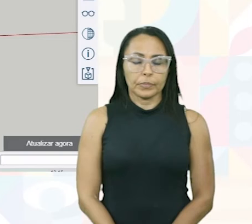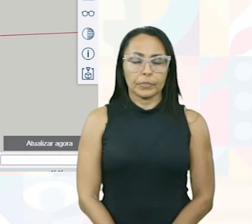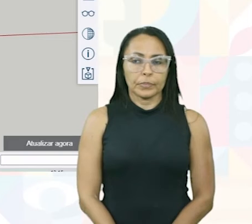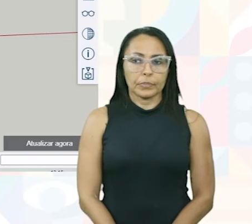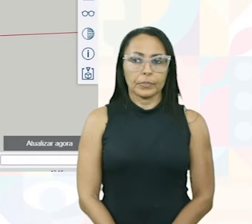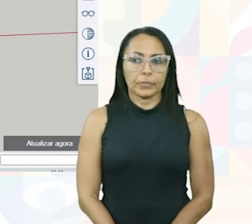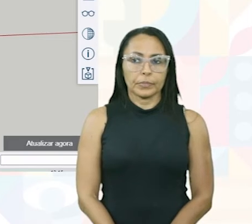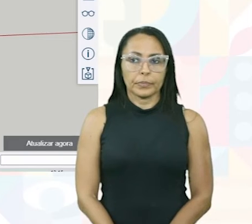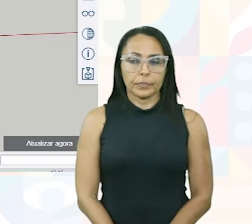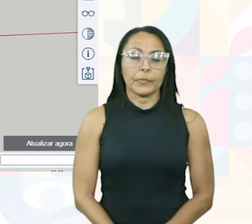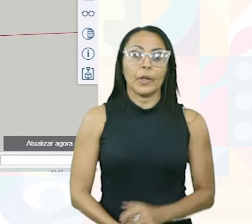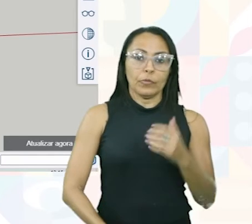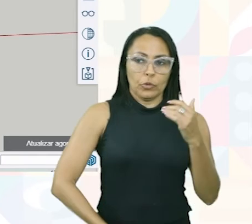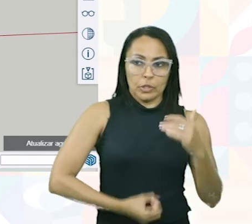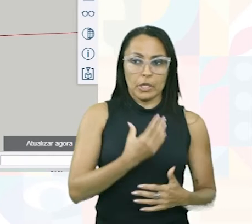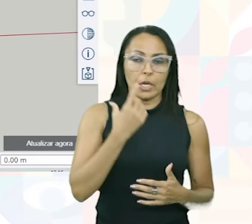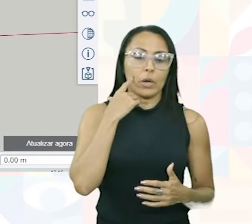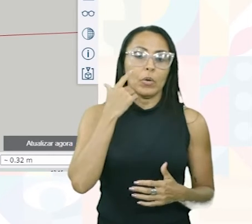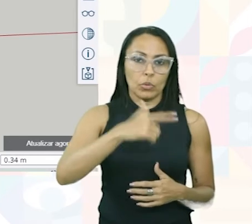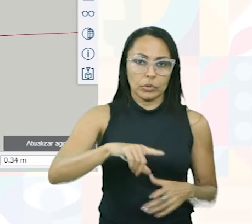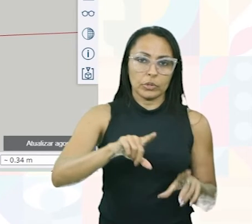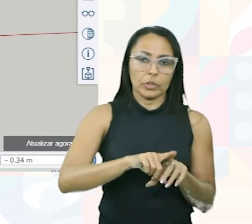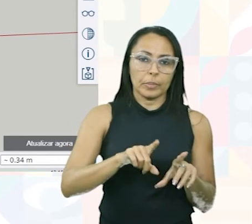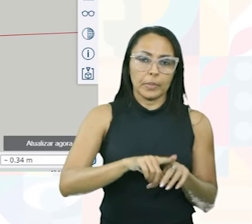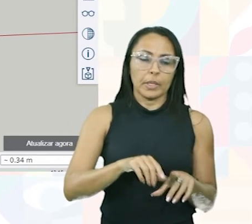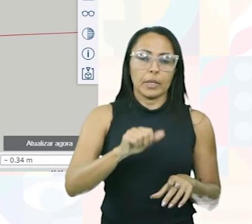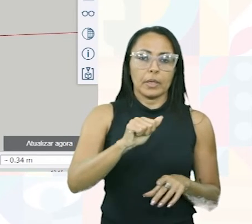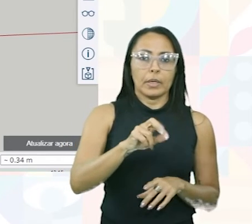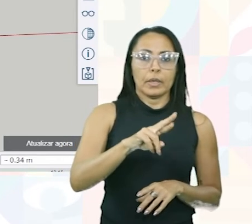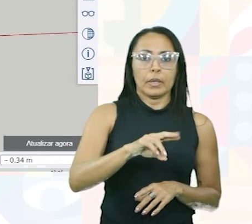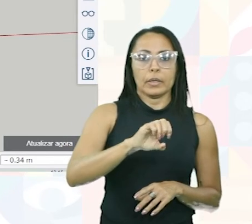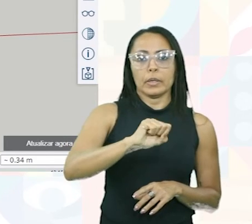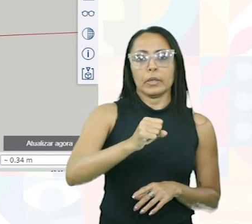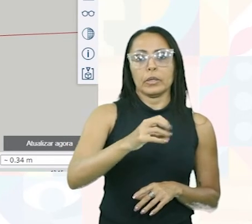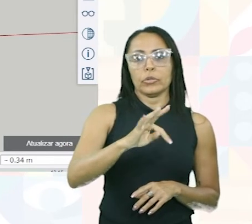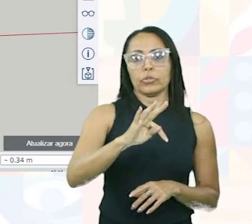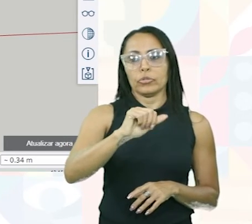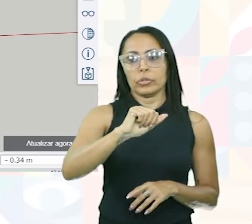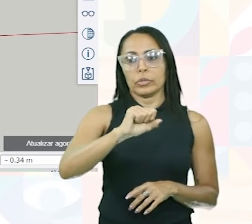Eu vou criar aqui umas outras arestas, tá?